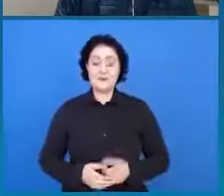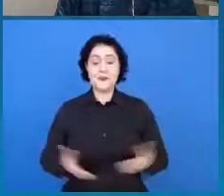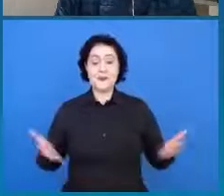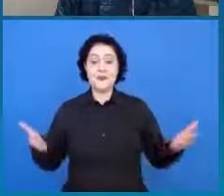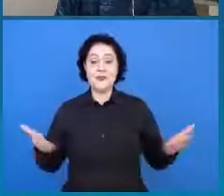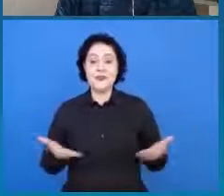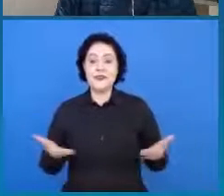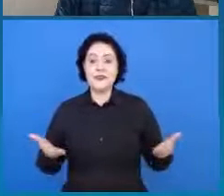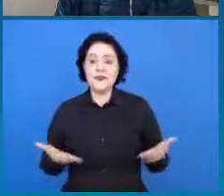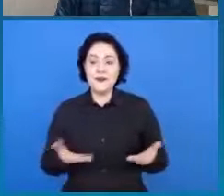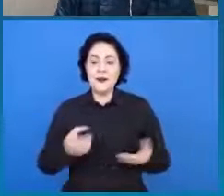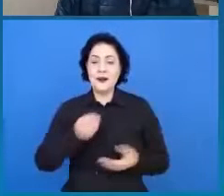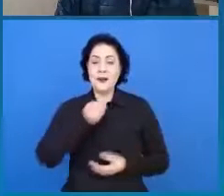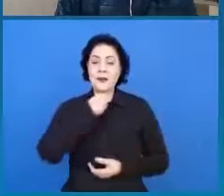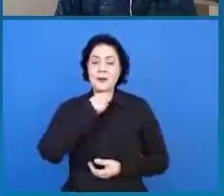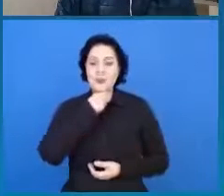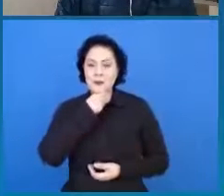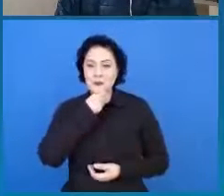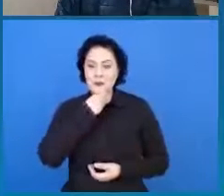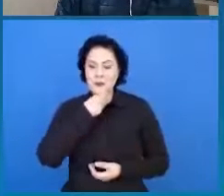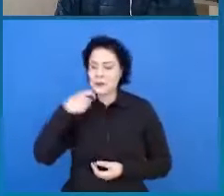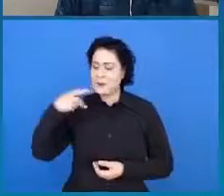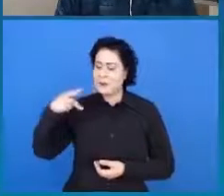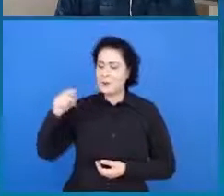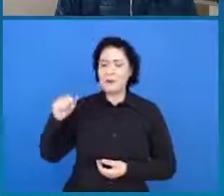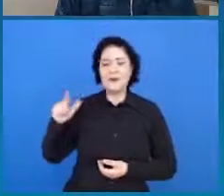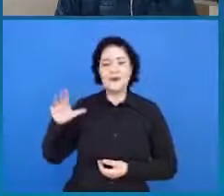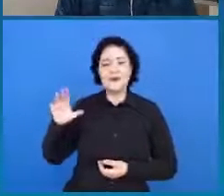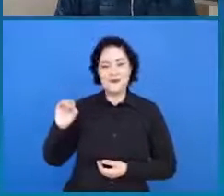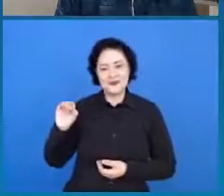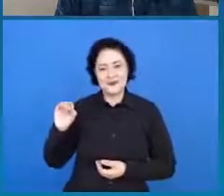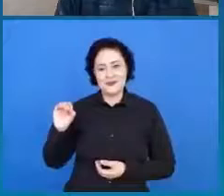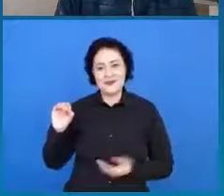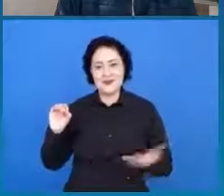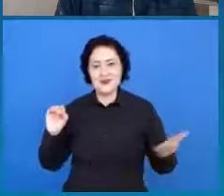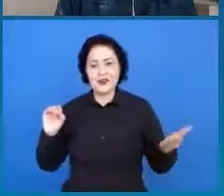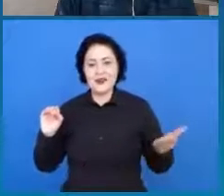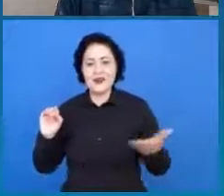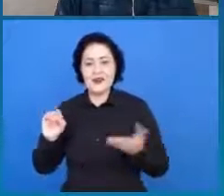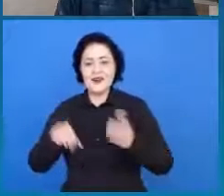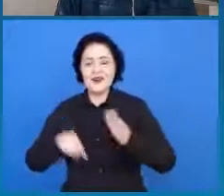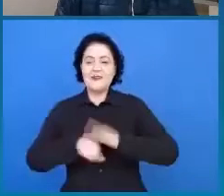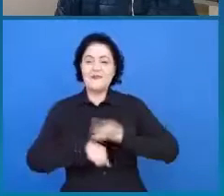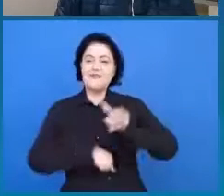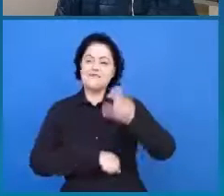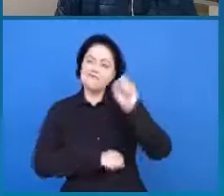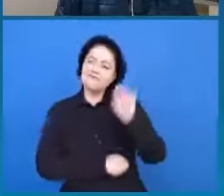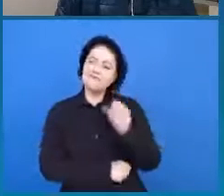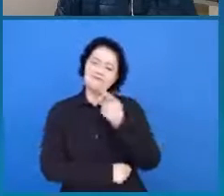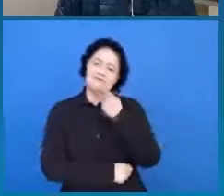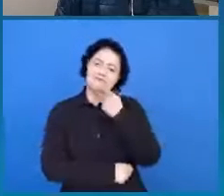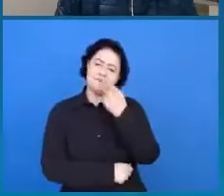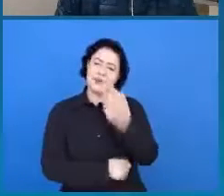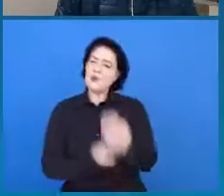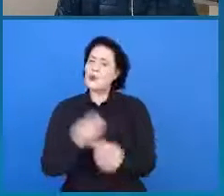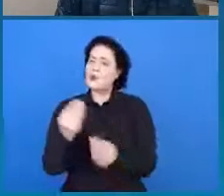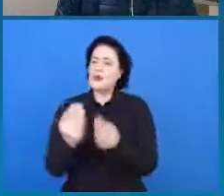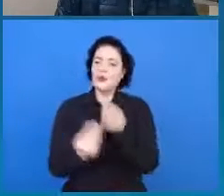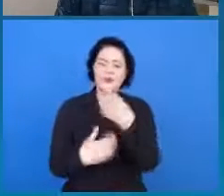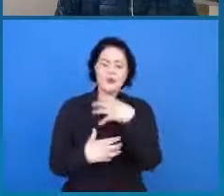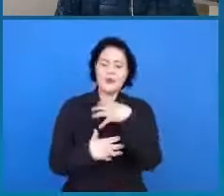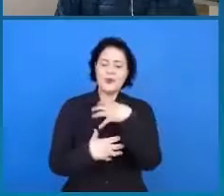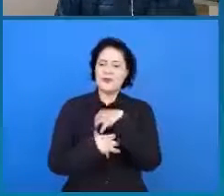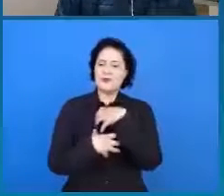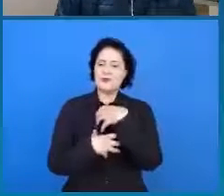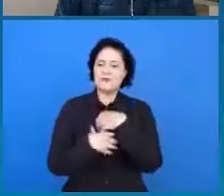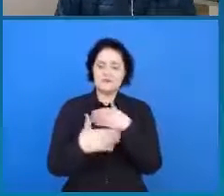locutor Paulo Roberto Nós gostaríamos que você nos falasse como você se